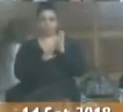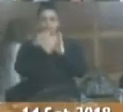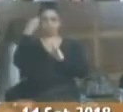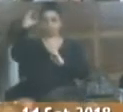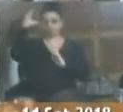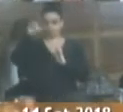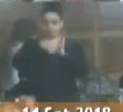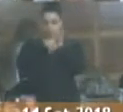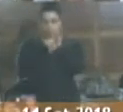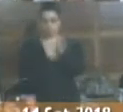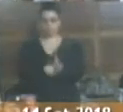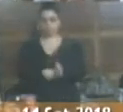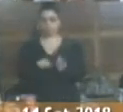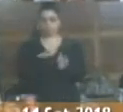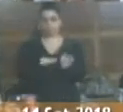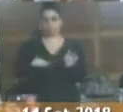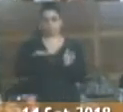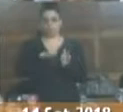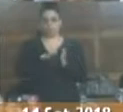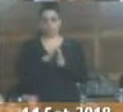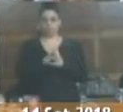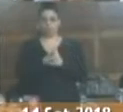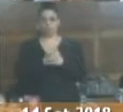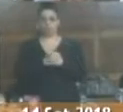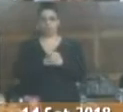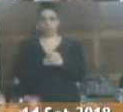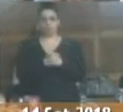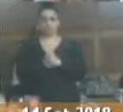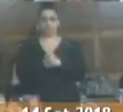científicos nessa área. Pode passar.